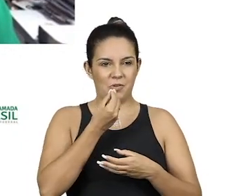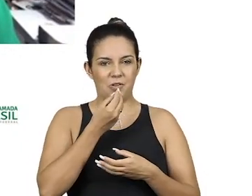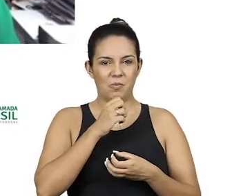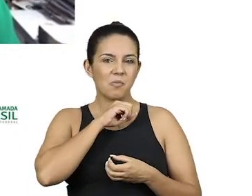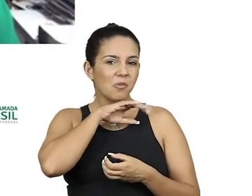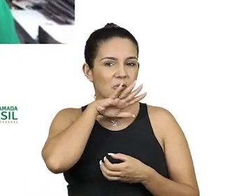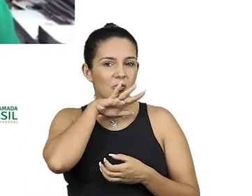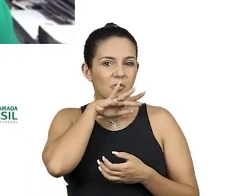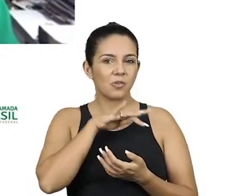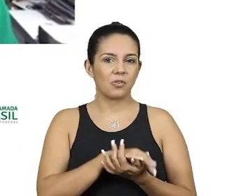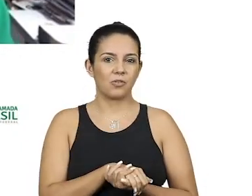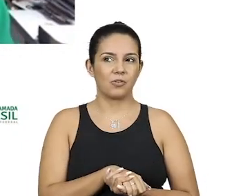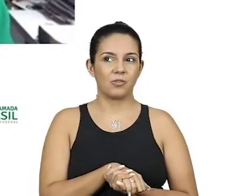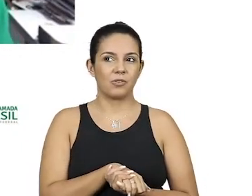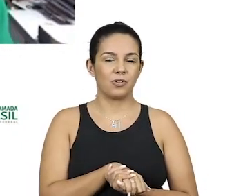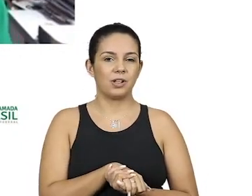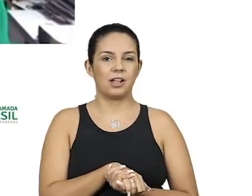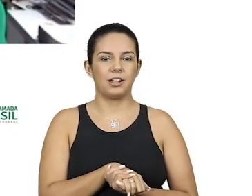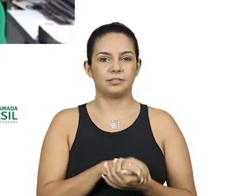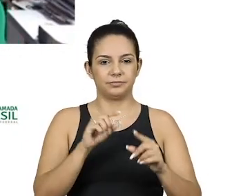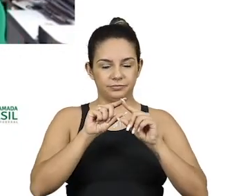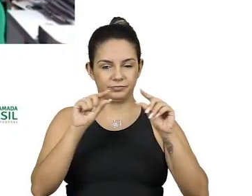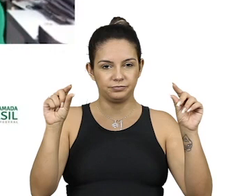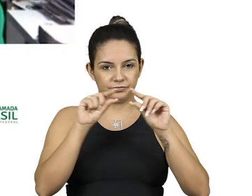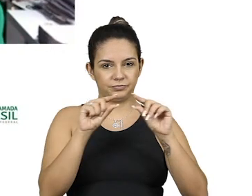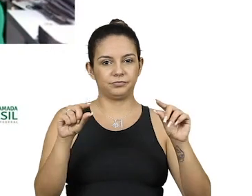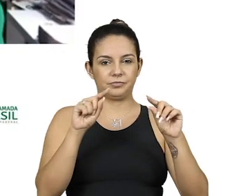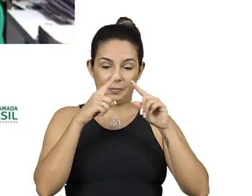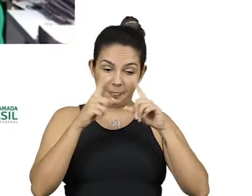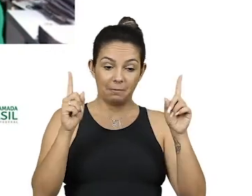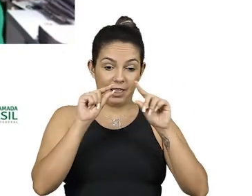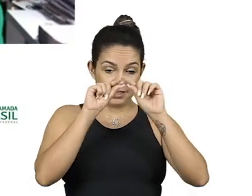mas esse verso...